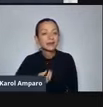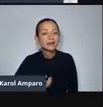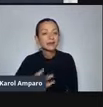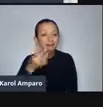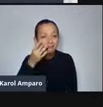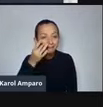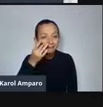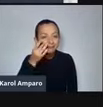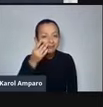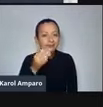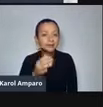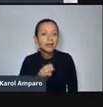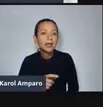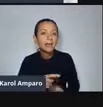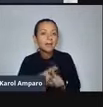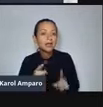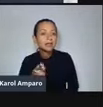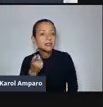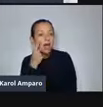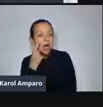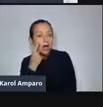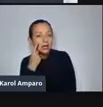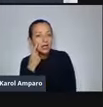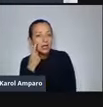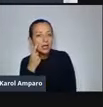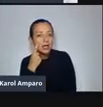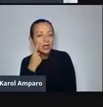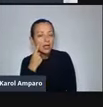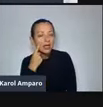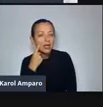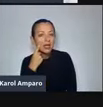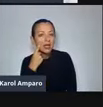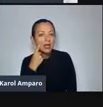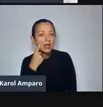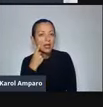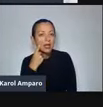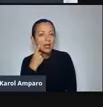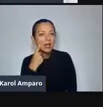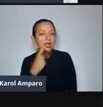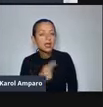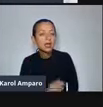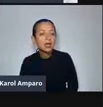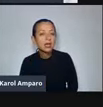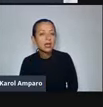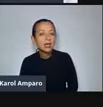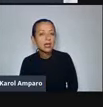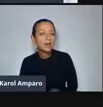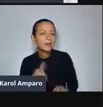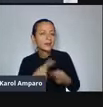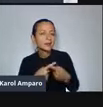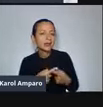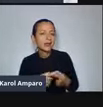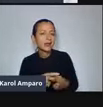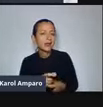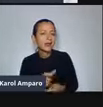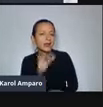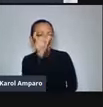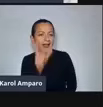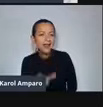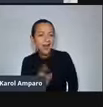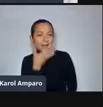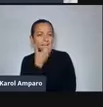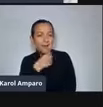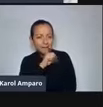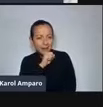né, que eu tive nessa oportunidade. Fazendo, né, a figura do meu pai, sabe, esse